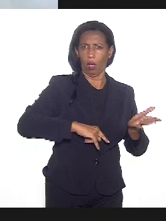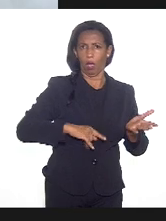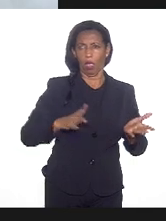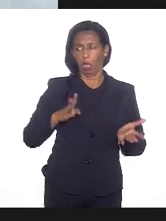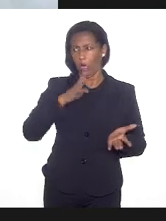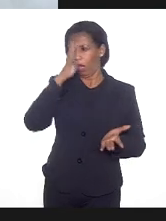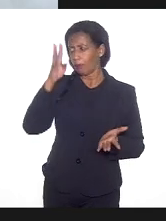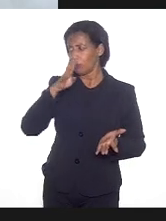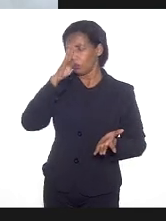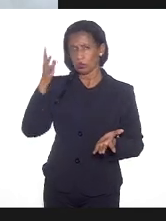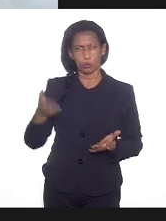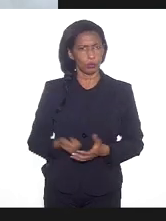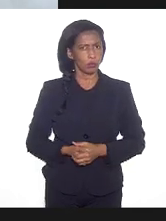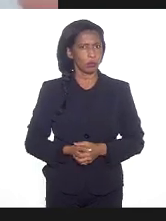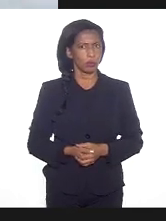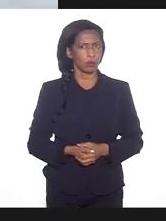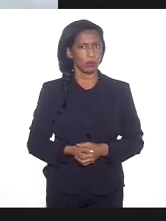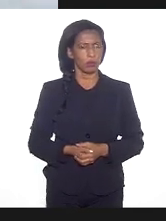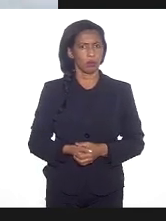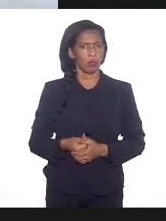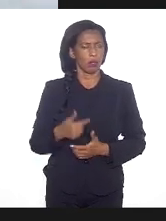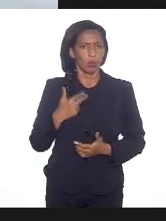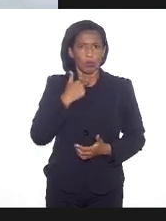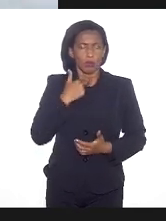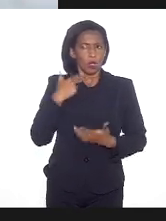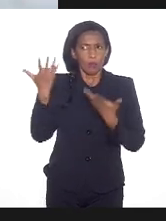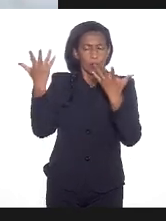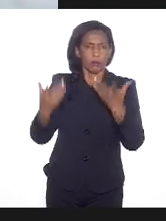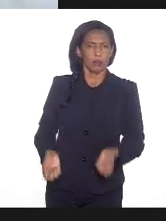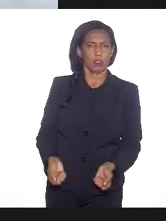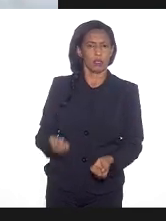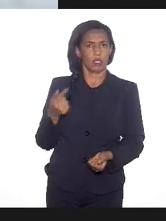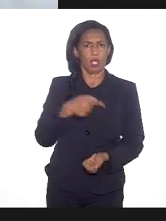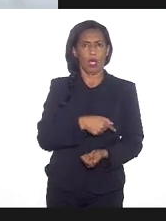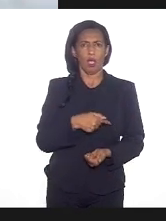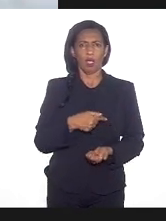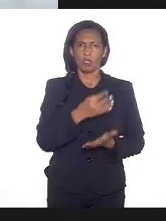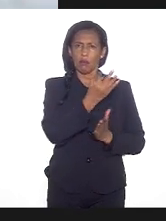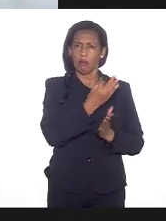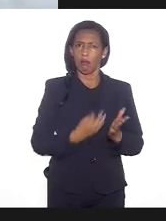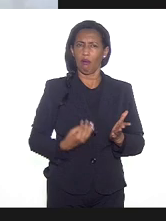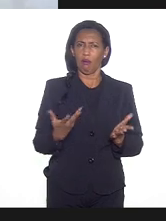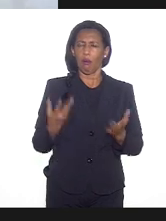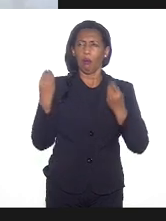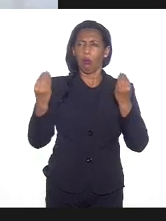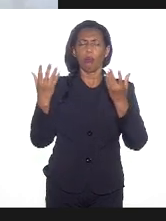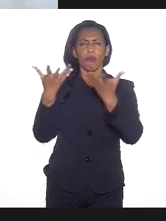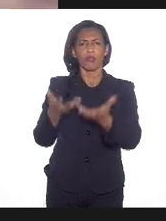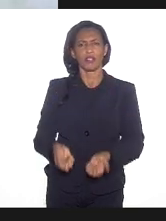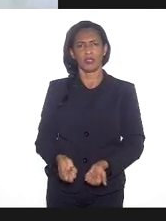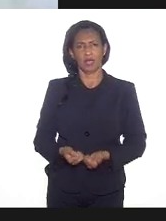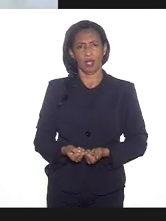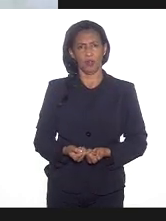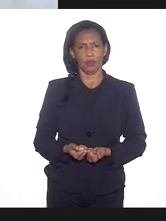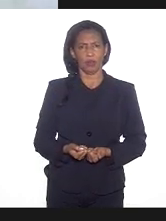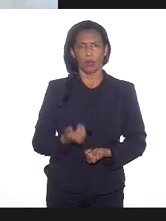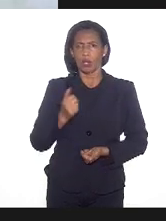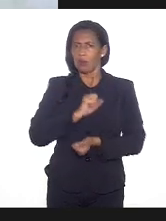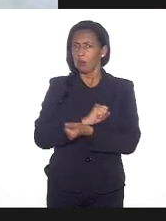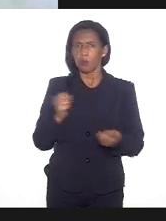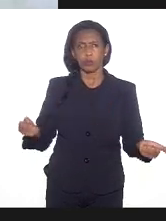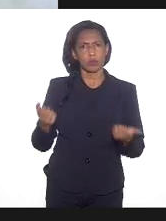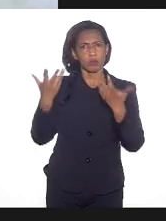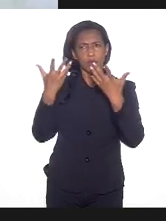absurdo e descabido. É inaceitável que esse procedimento tenha se dado dessa forma. É inaceitável